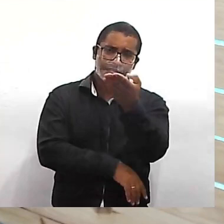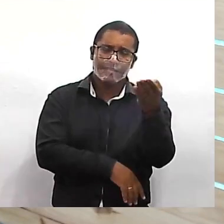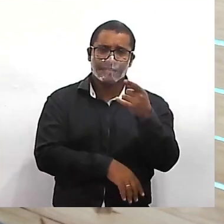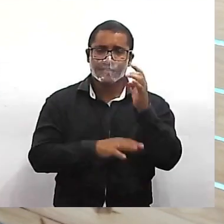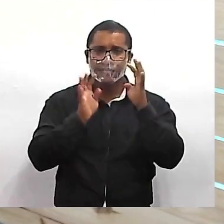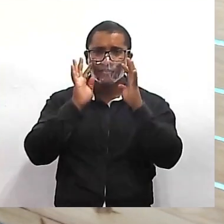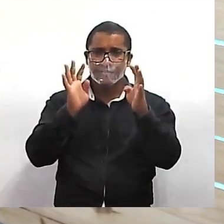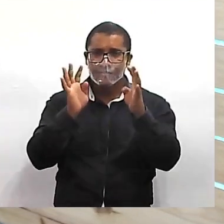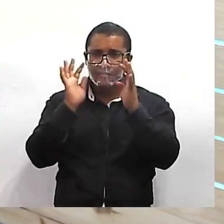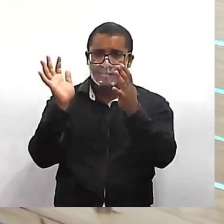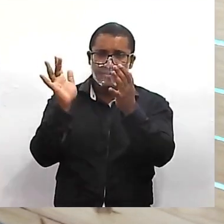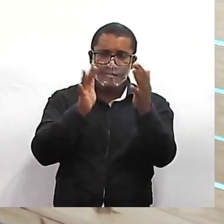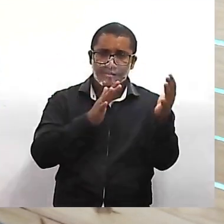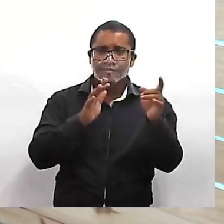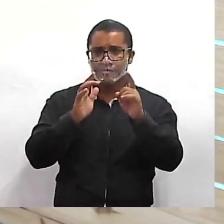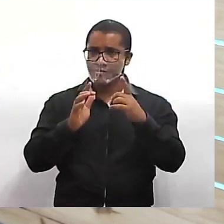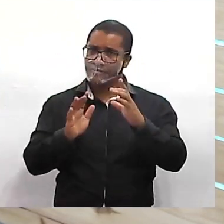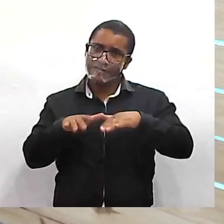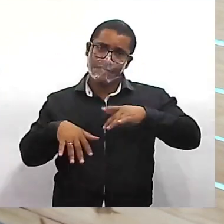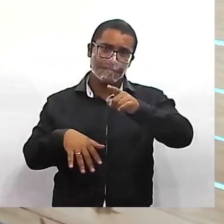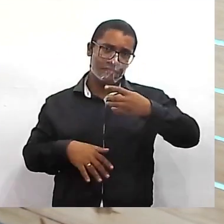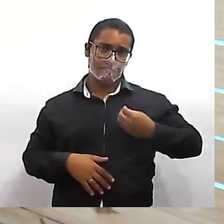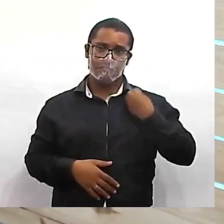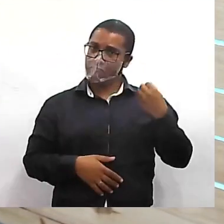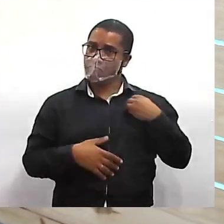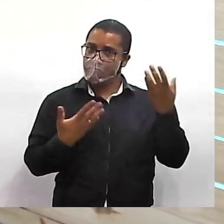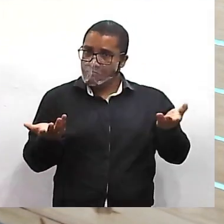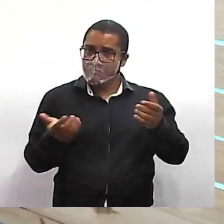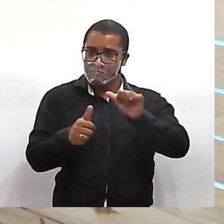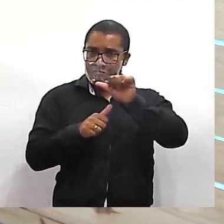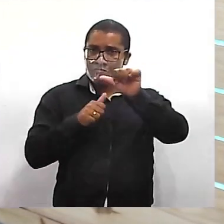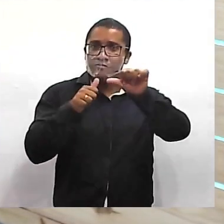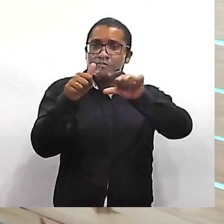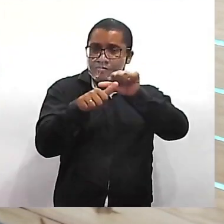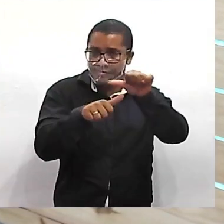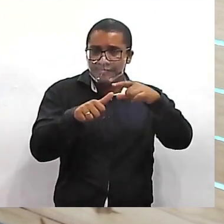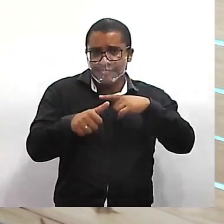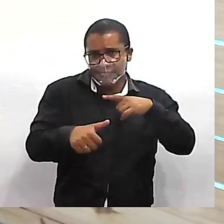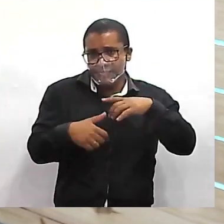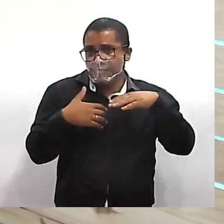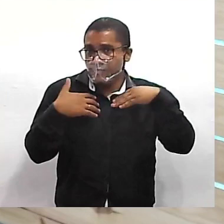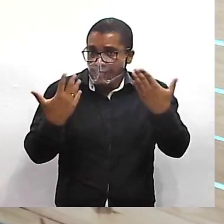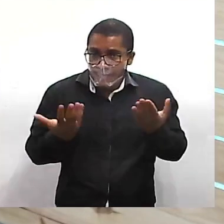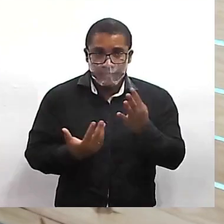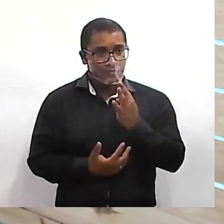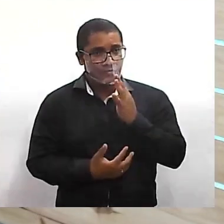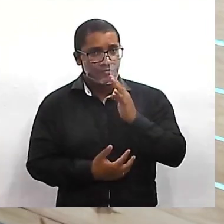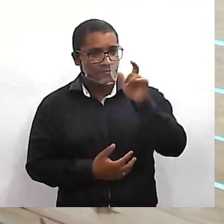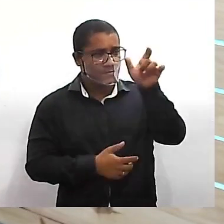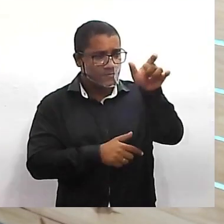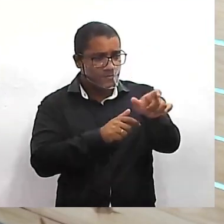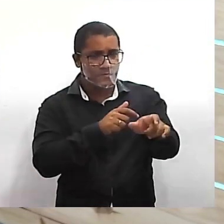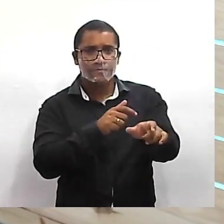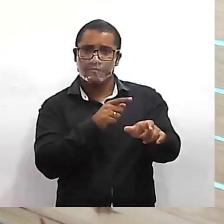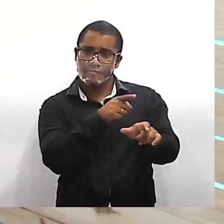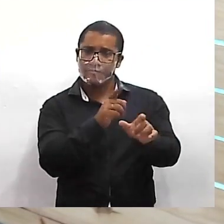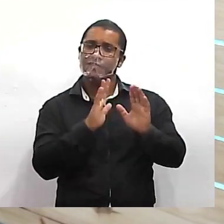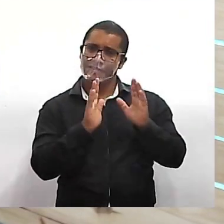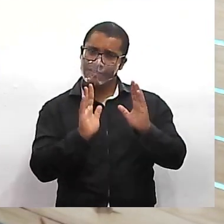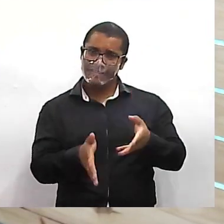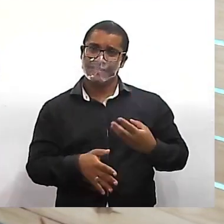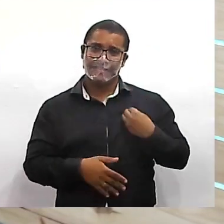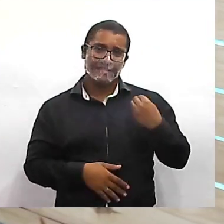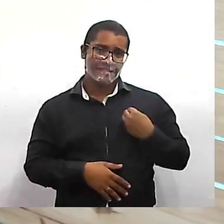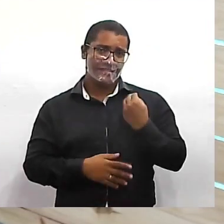né, passou também por essa reinvenção, ou talvez conheça alguém que também vivenciou